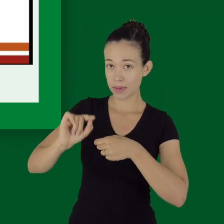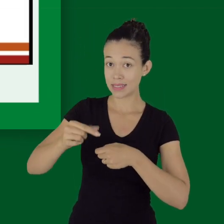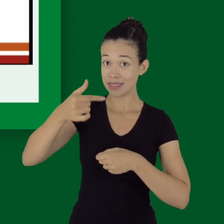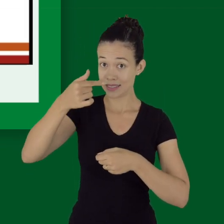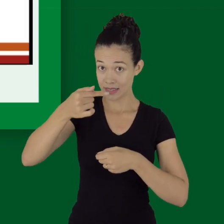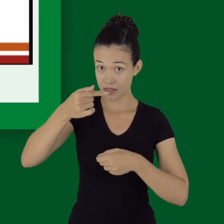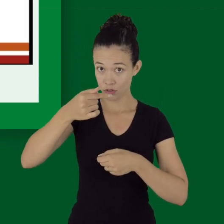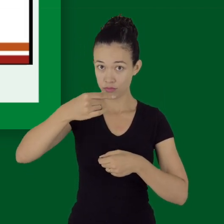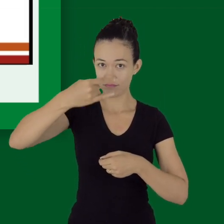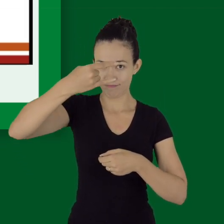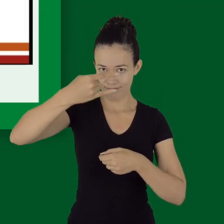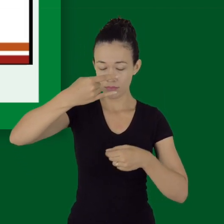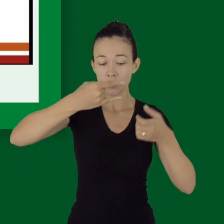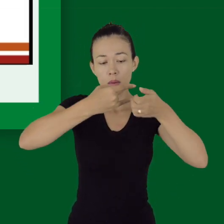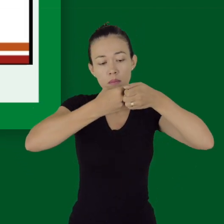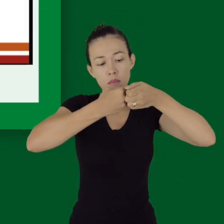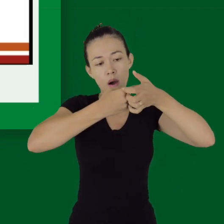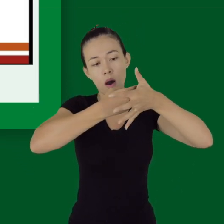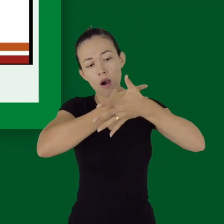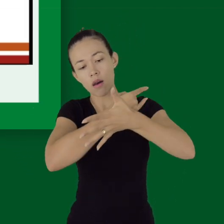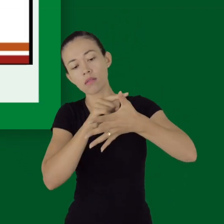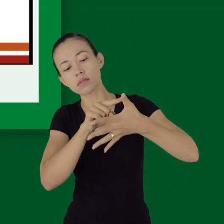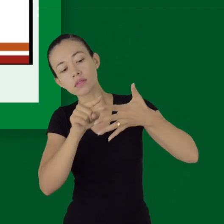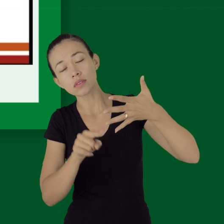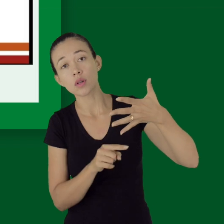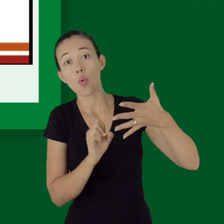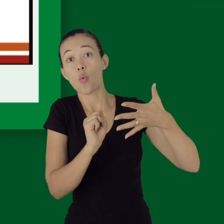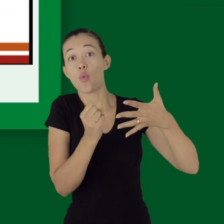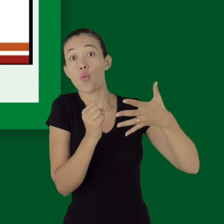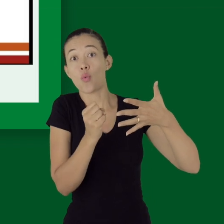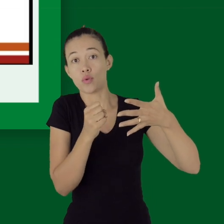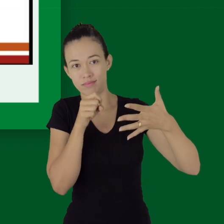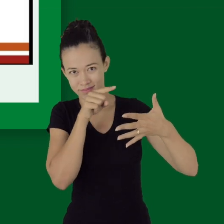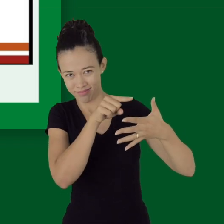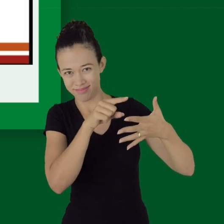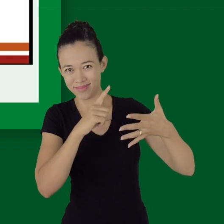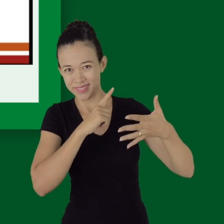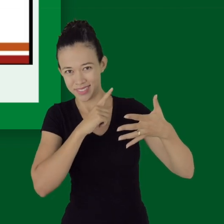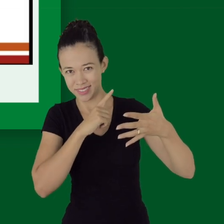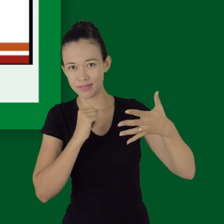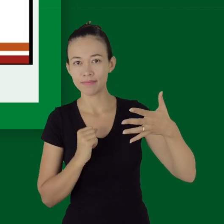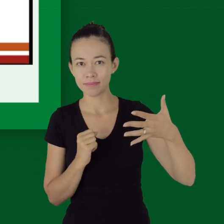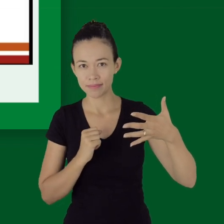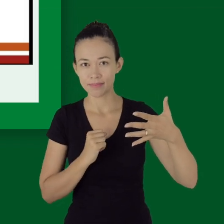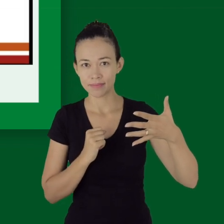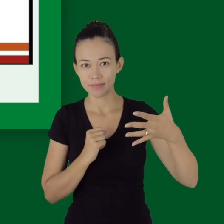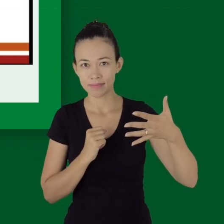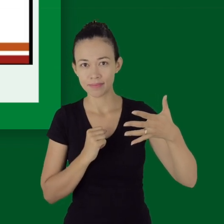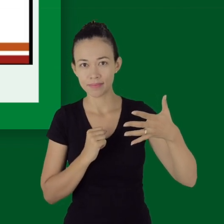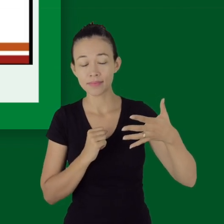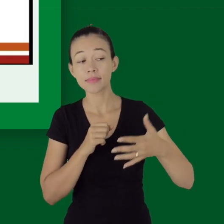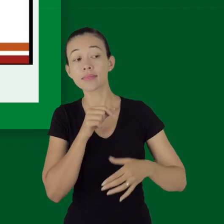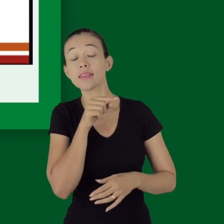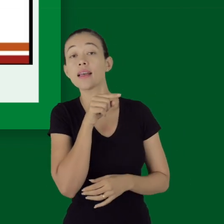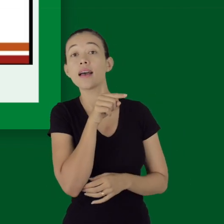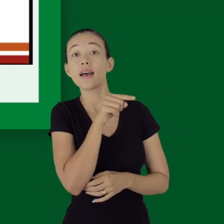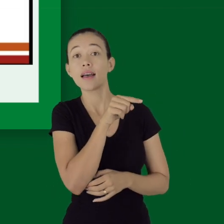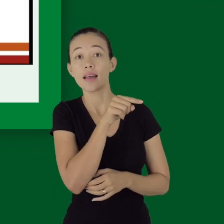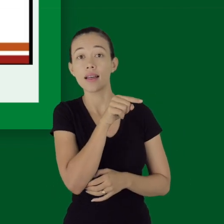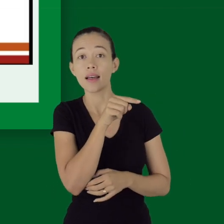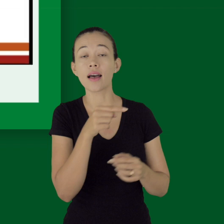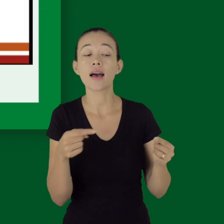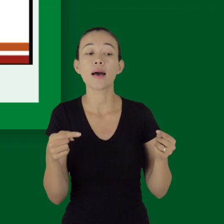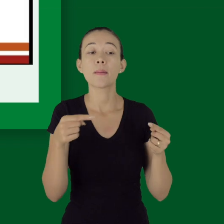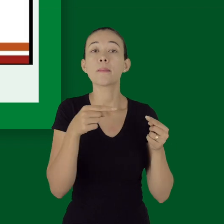7 vértebras, mas eu tenho 8 pares de nervos, né, espinhais saindo